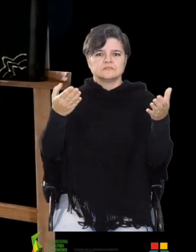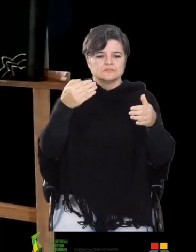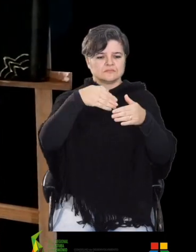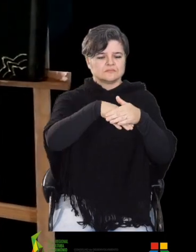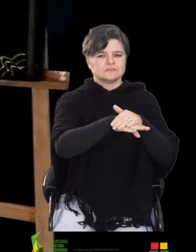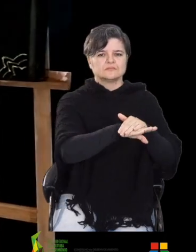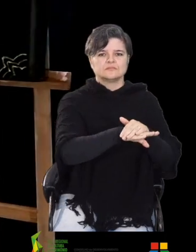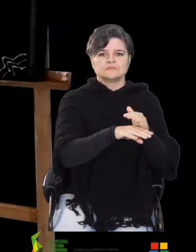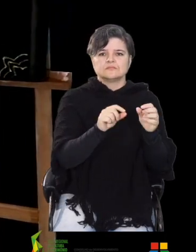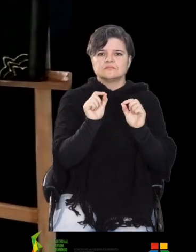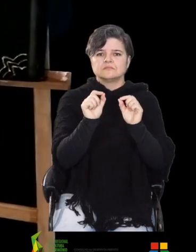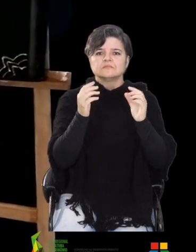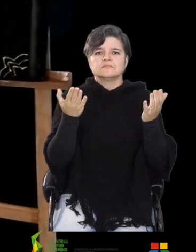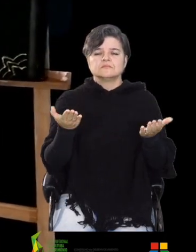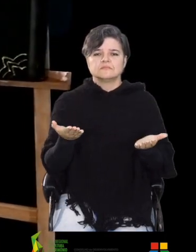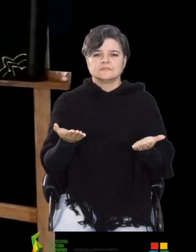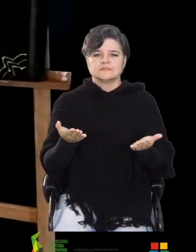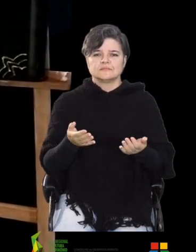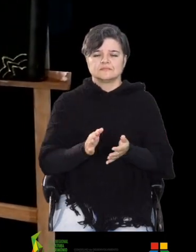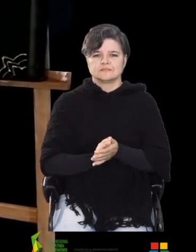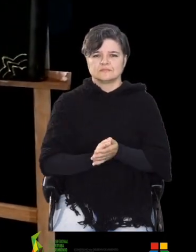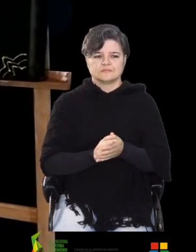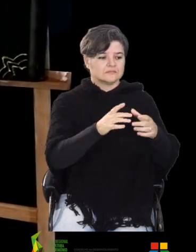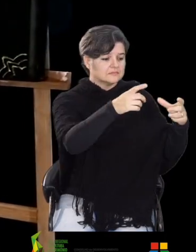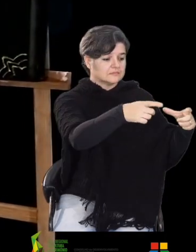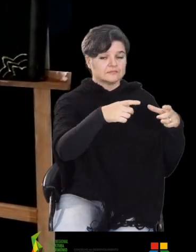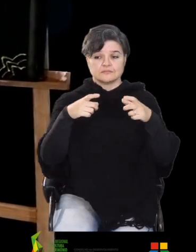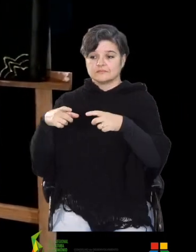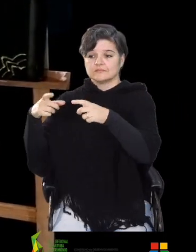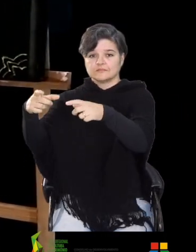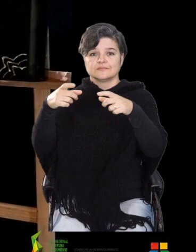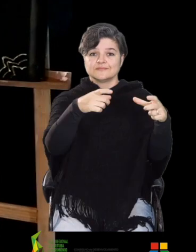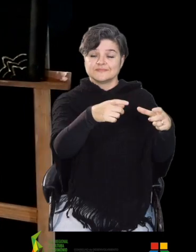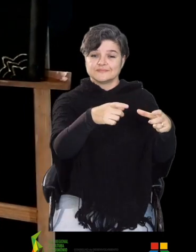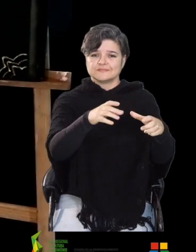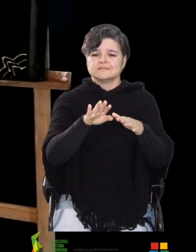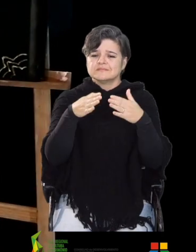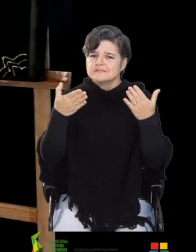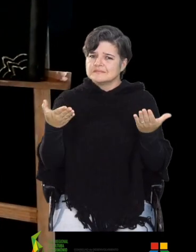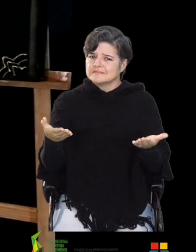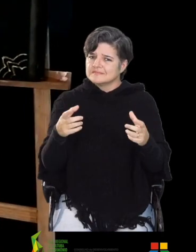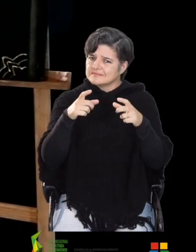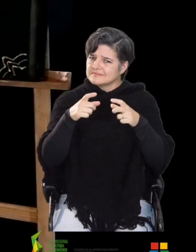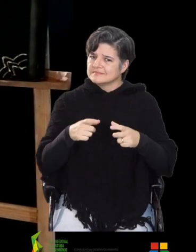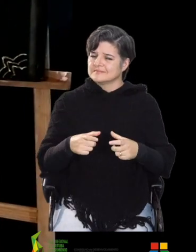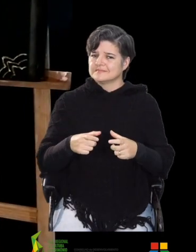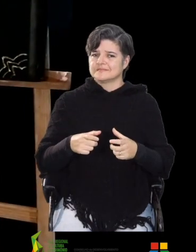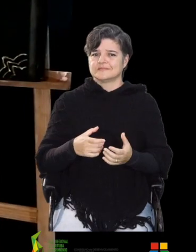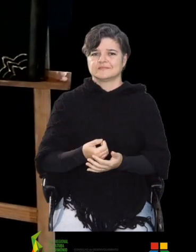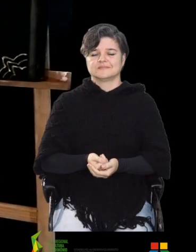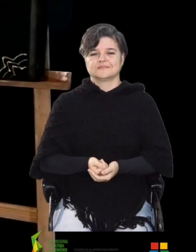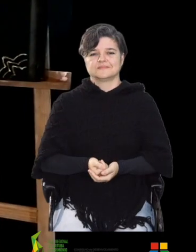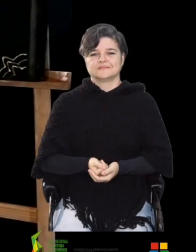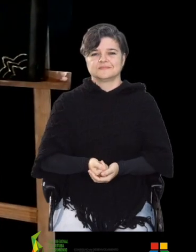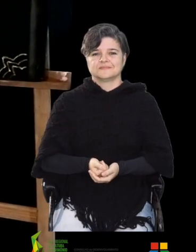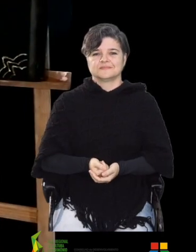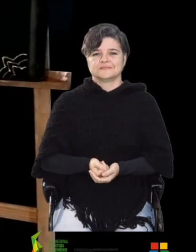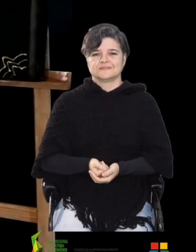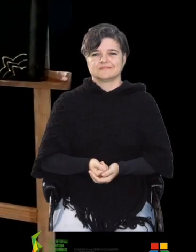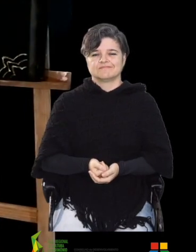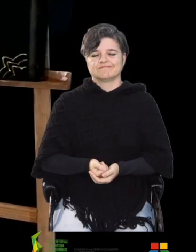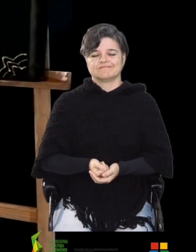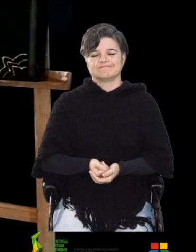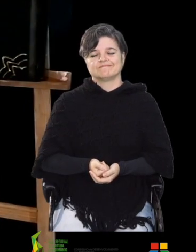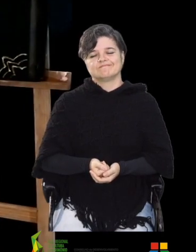e tem que levar a ser tão longe e